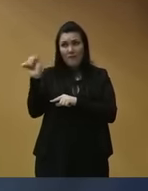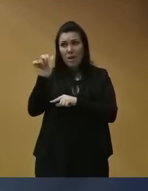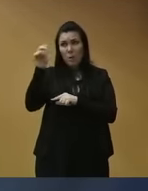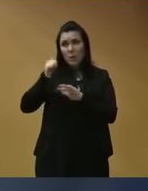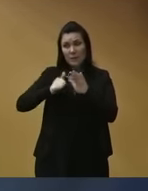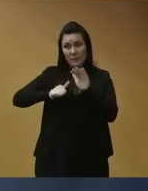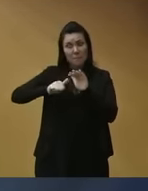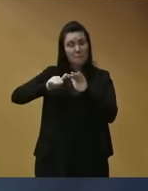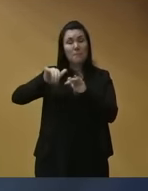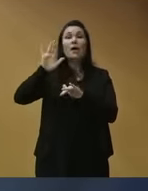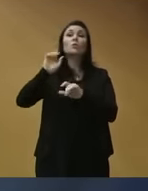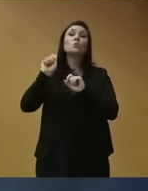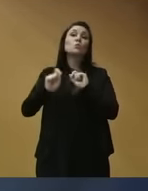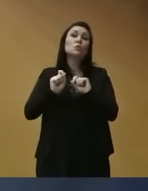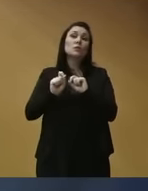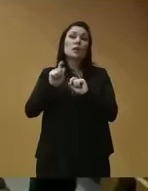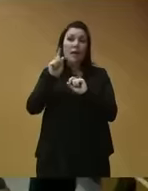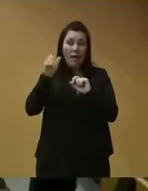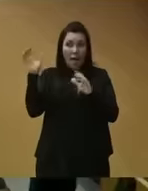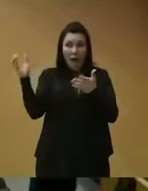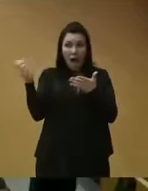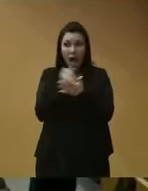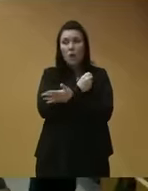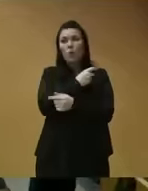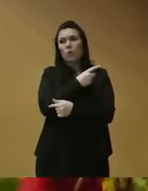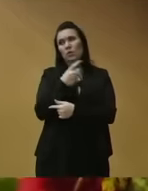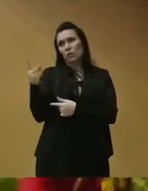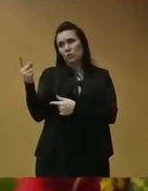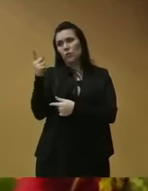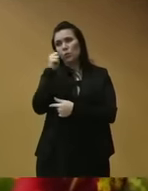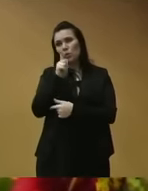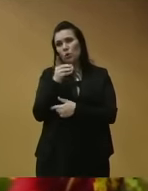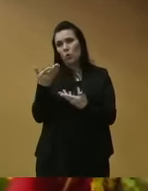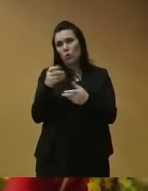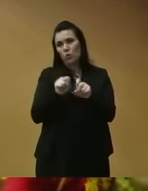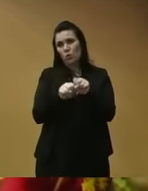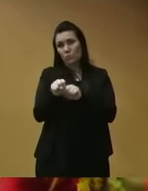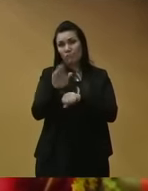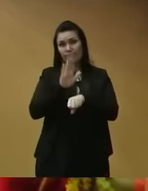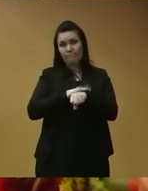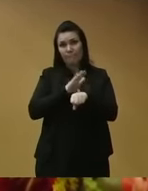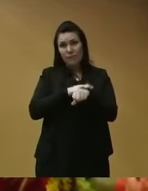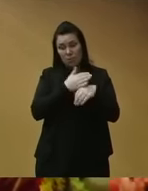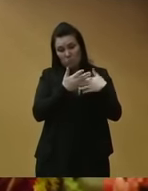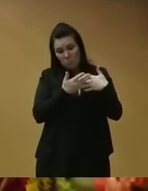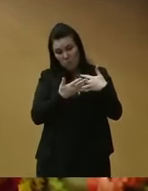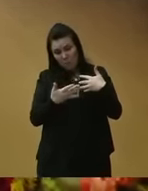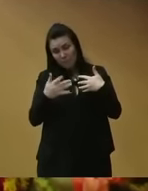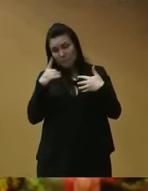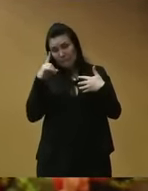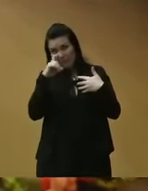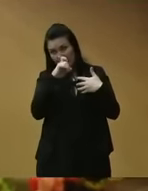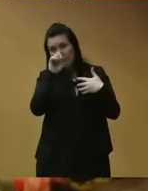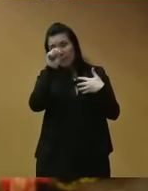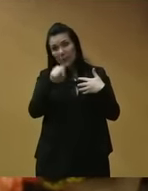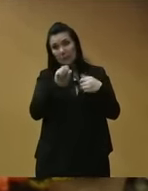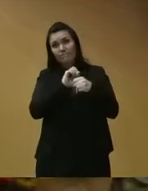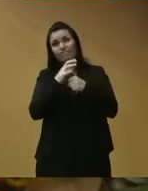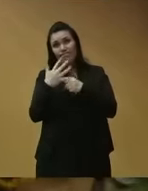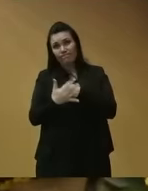mais a conquista que vocês tiveram. Tempos difíceis para a universidade pública e uma pandemia.